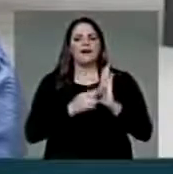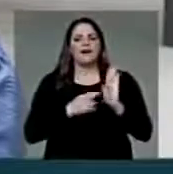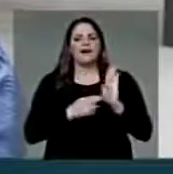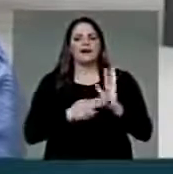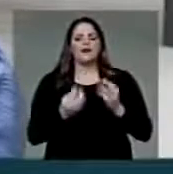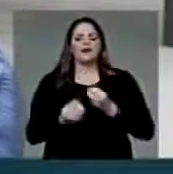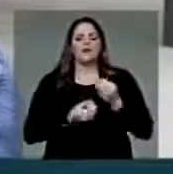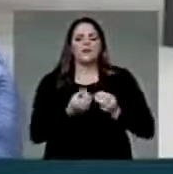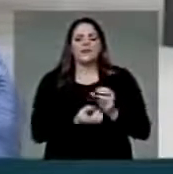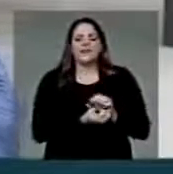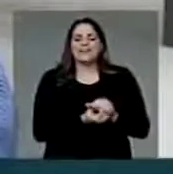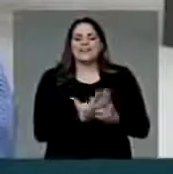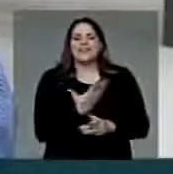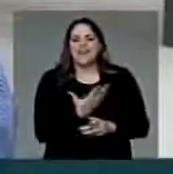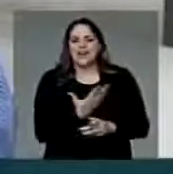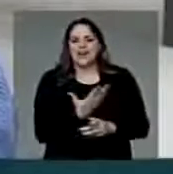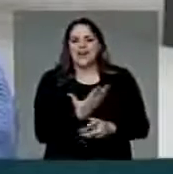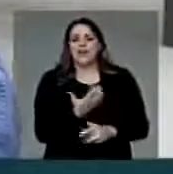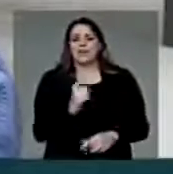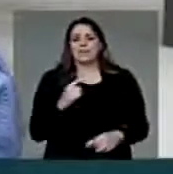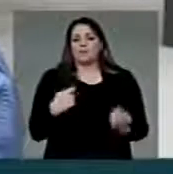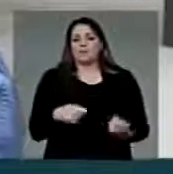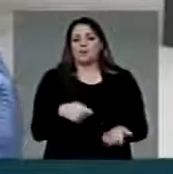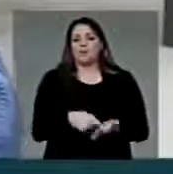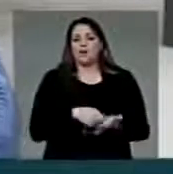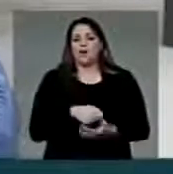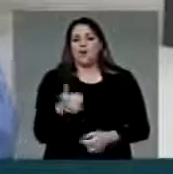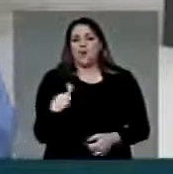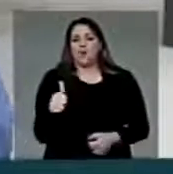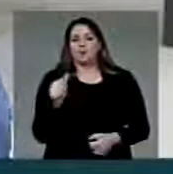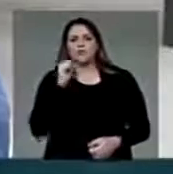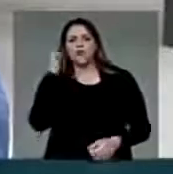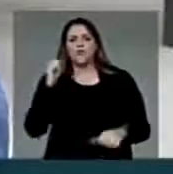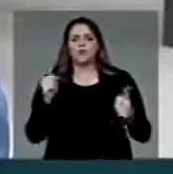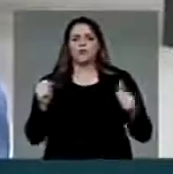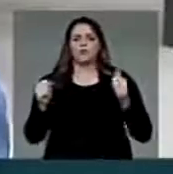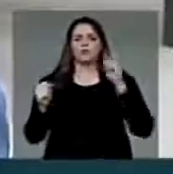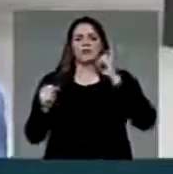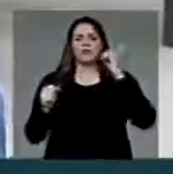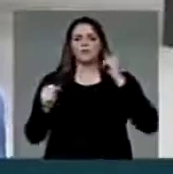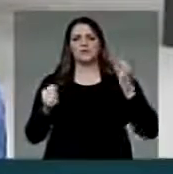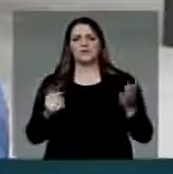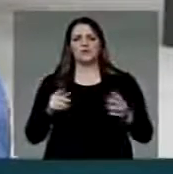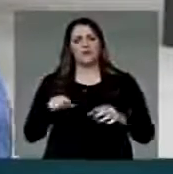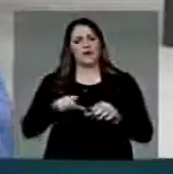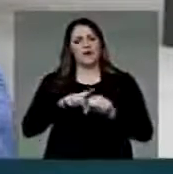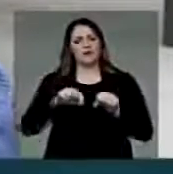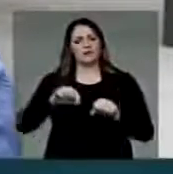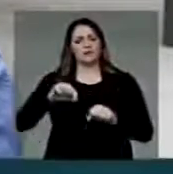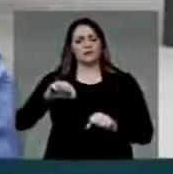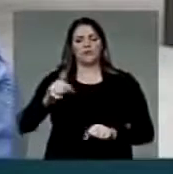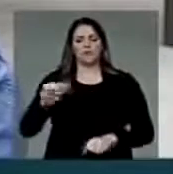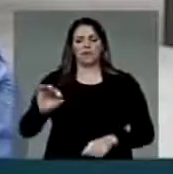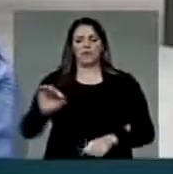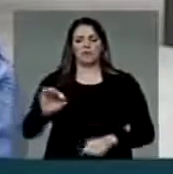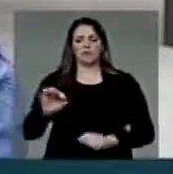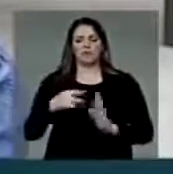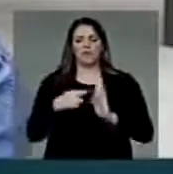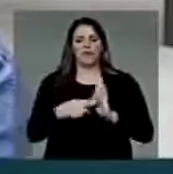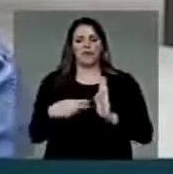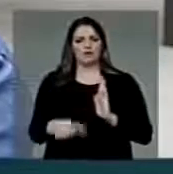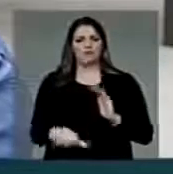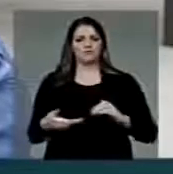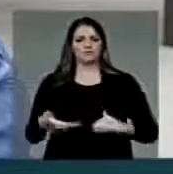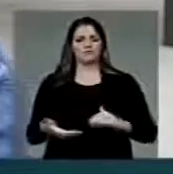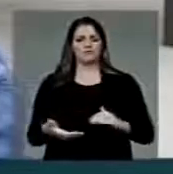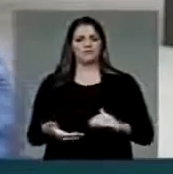de comissão mista com 11 senadores e 11 deputados. Artigo 10, caput do Regimento Comum. O